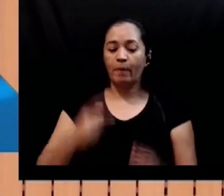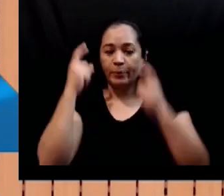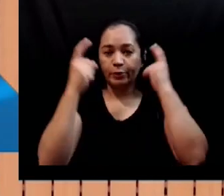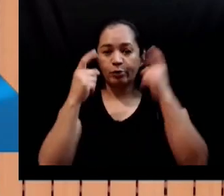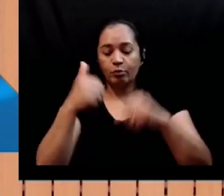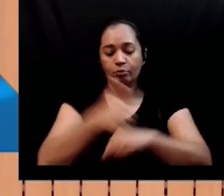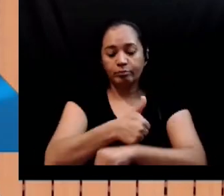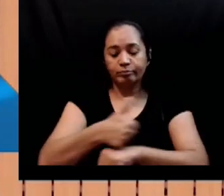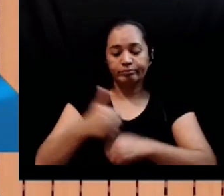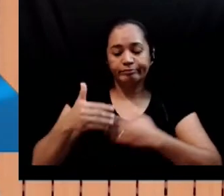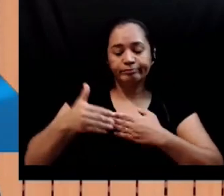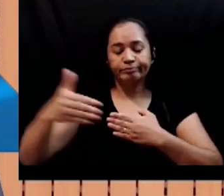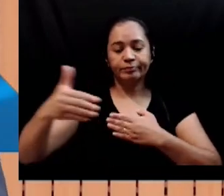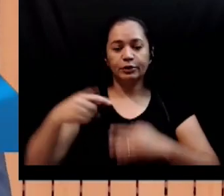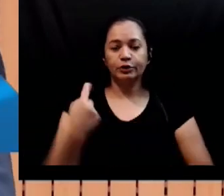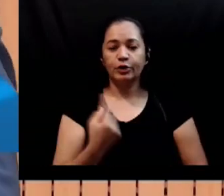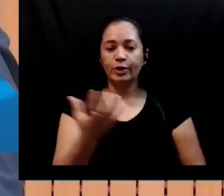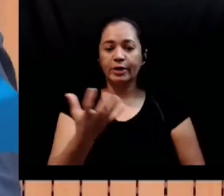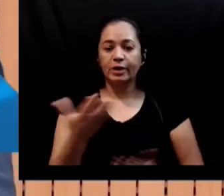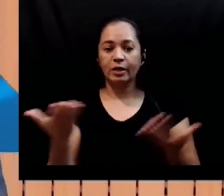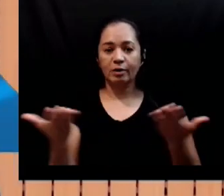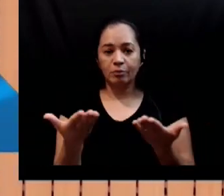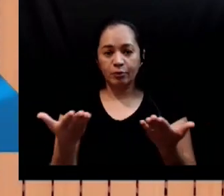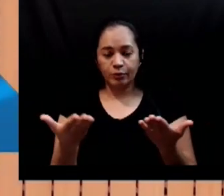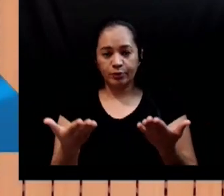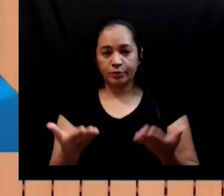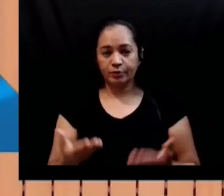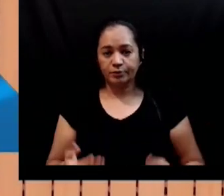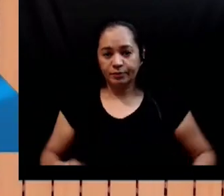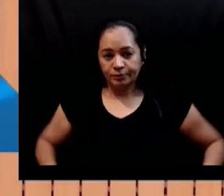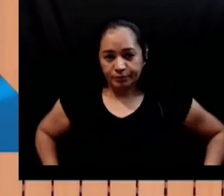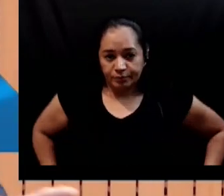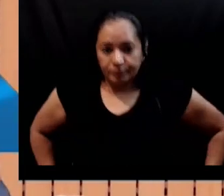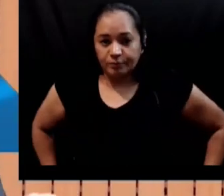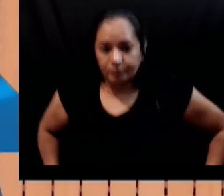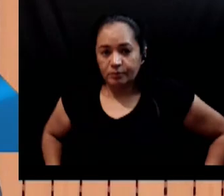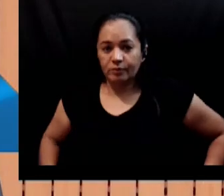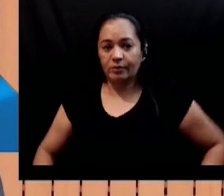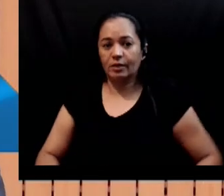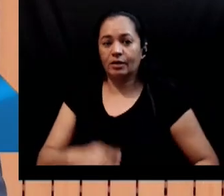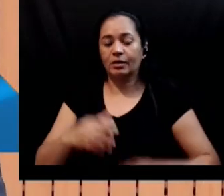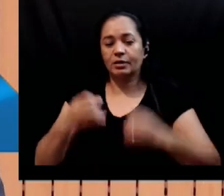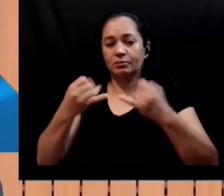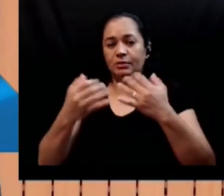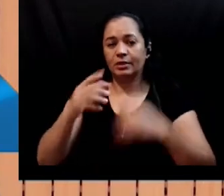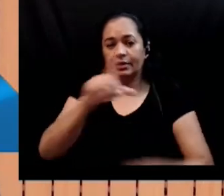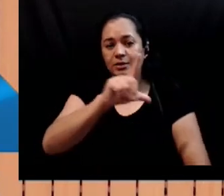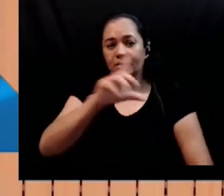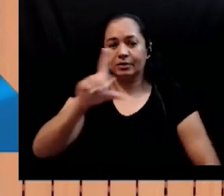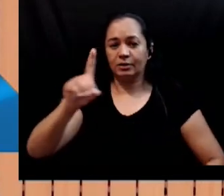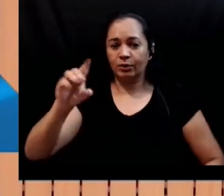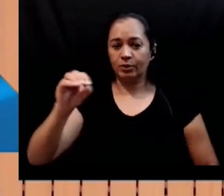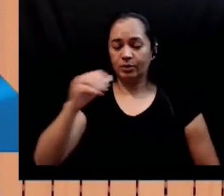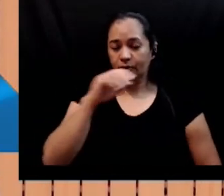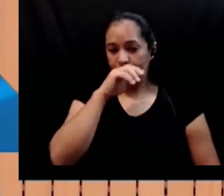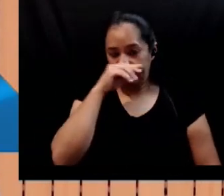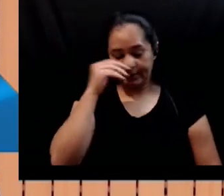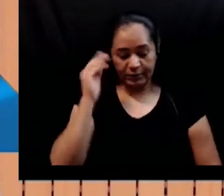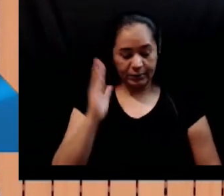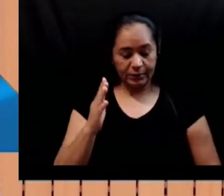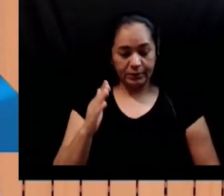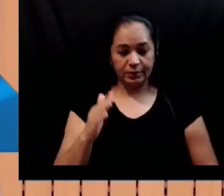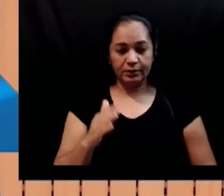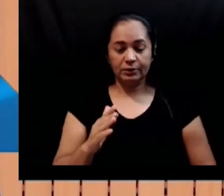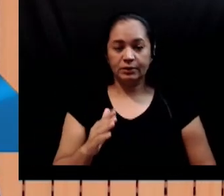E nós queremos aqui estabelecer na LDO, fizemos essa emenda que infelizmente já foi rejeitada,